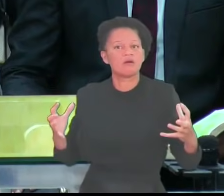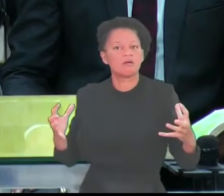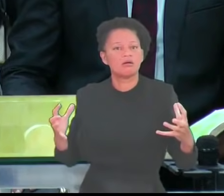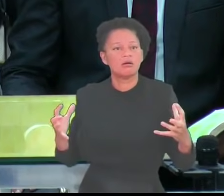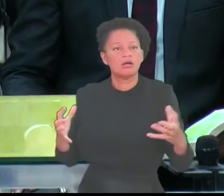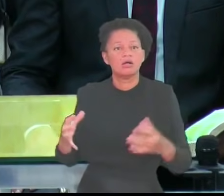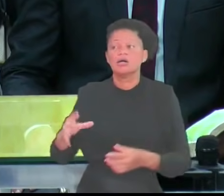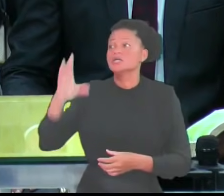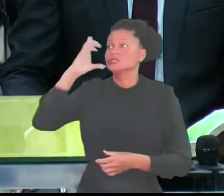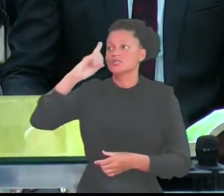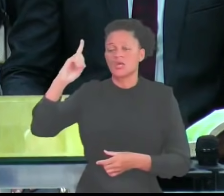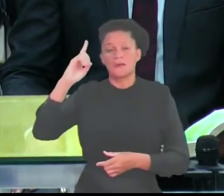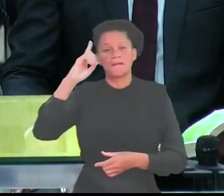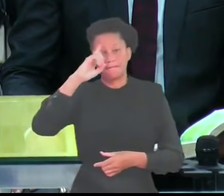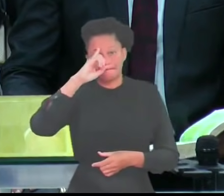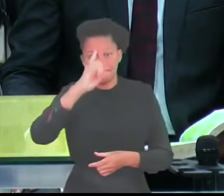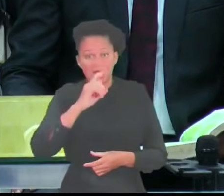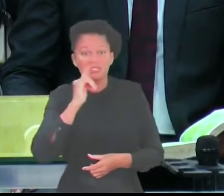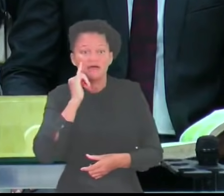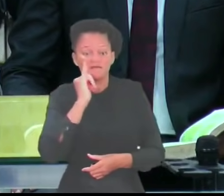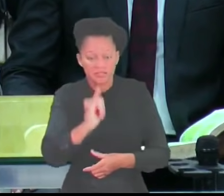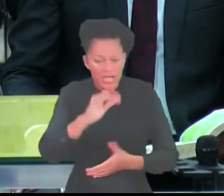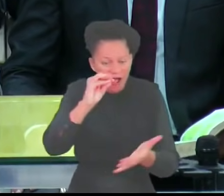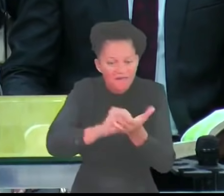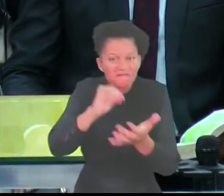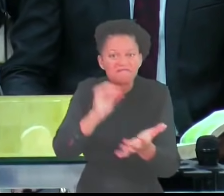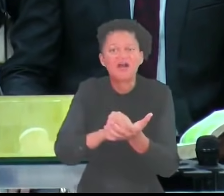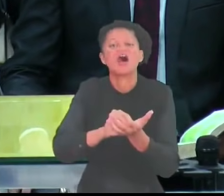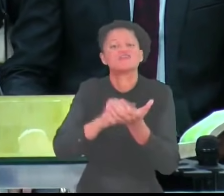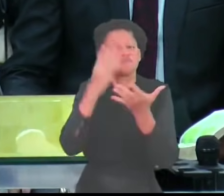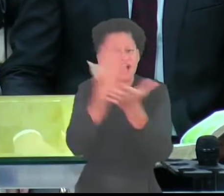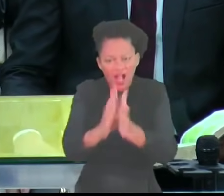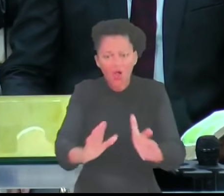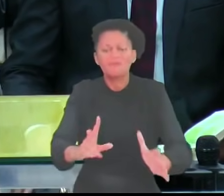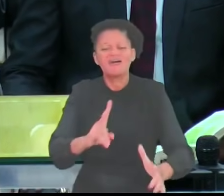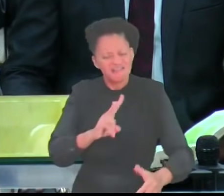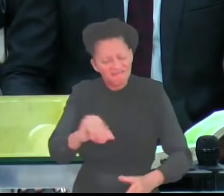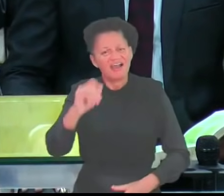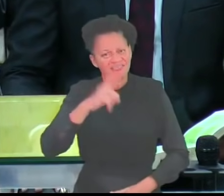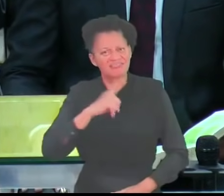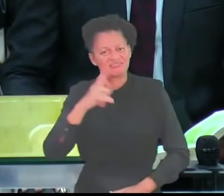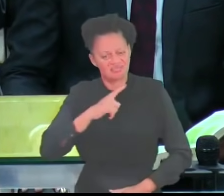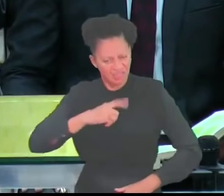Deus manda dizer que esse deserto vai terminar, vai acontecer milagre.